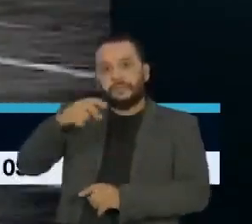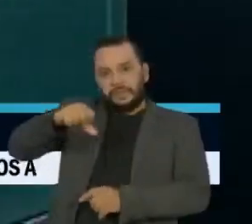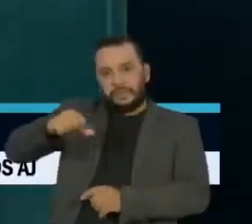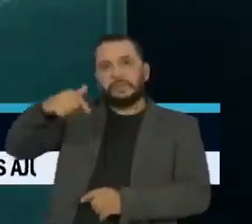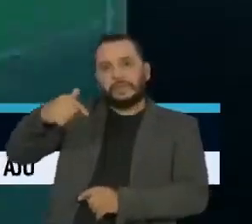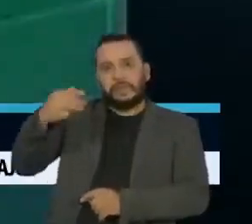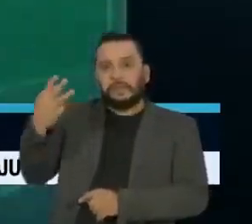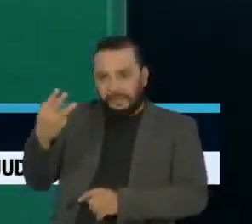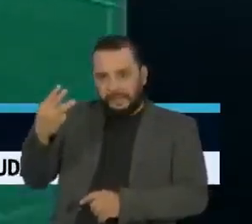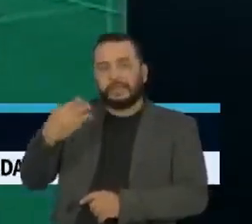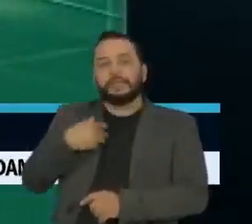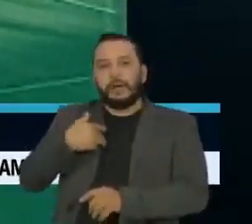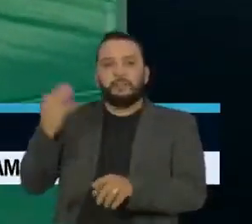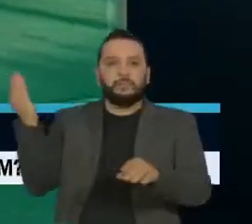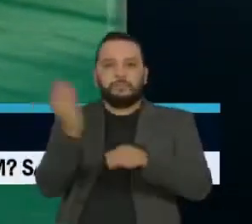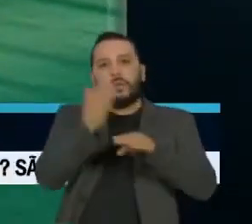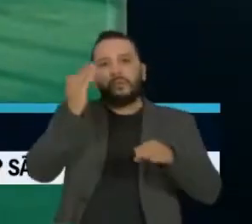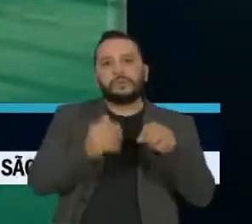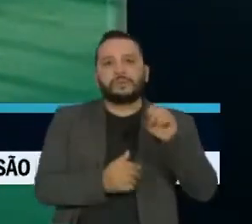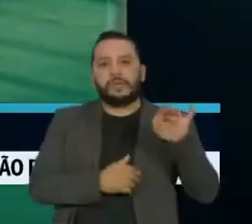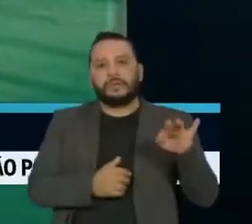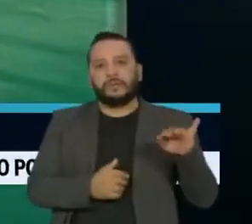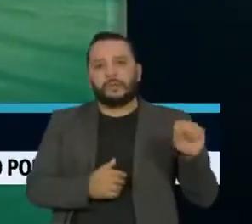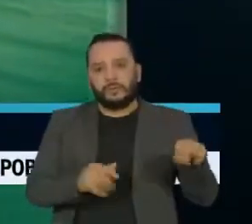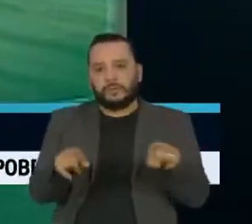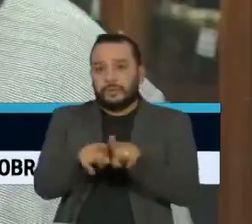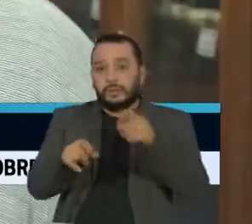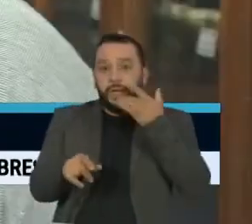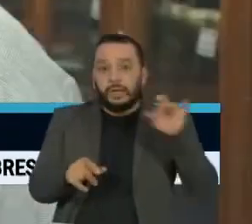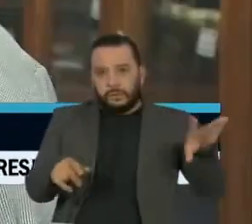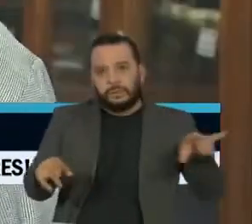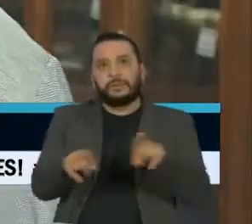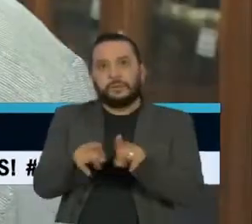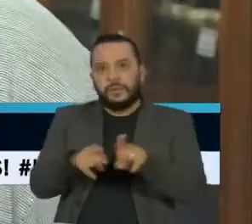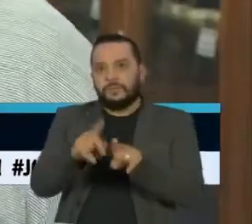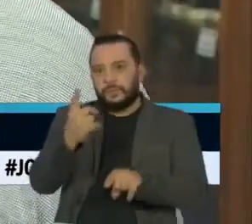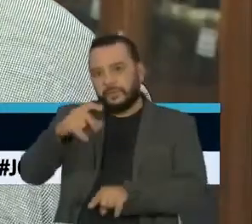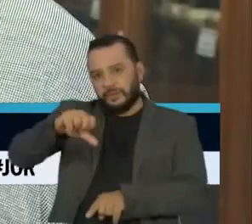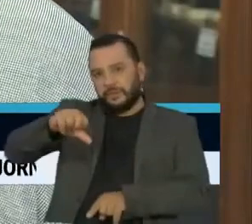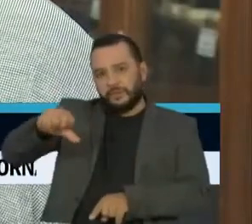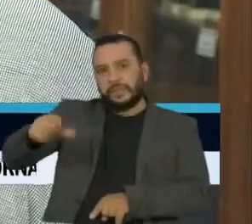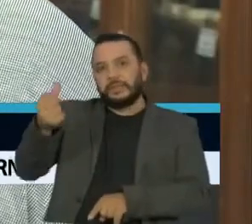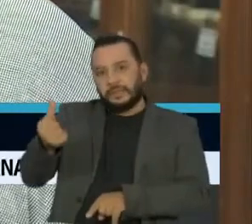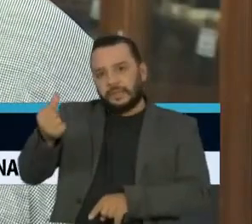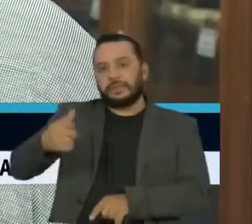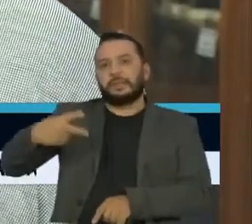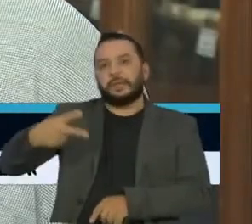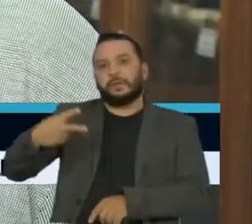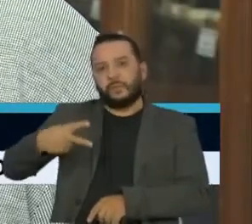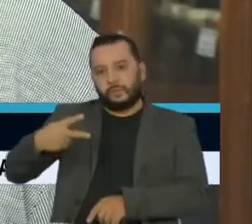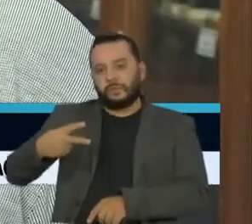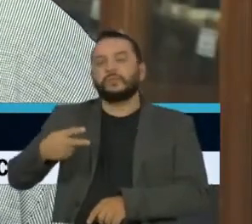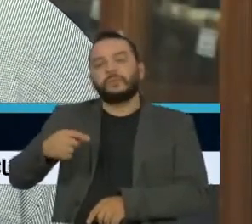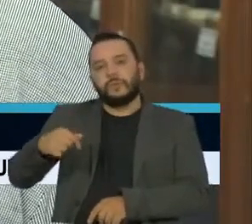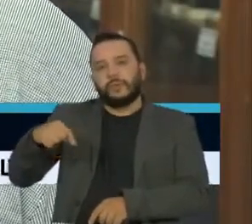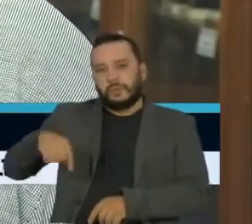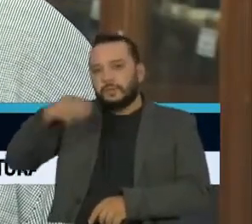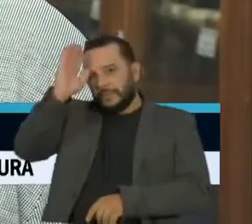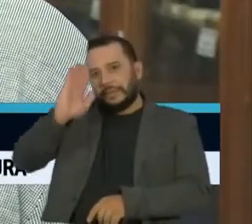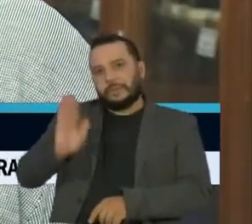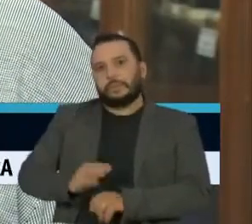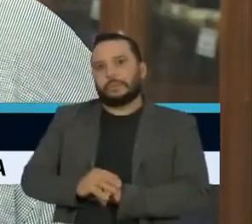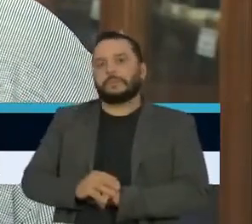de Pelé, e o vice-campeonato brasileiro em 96. 96 talvez seja o ápice da